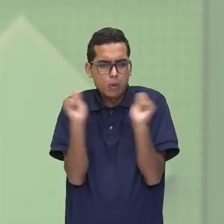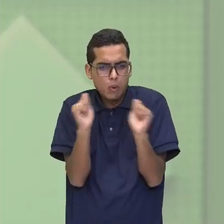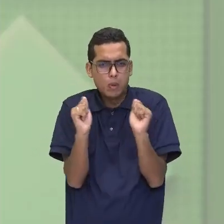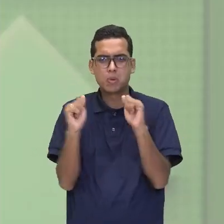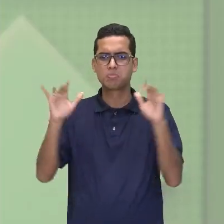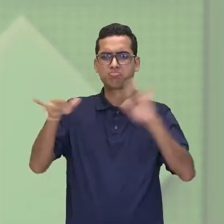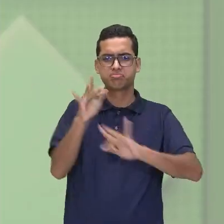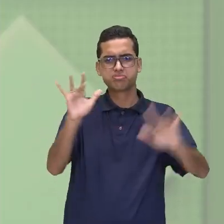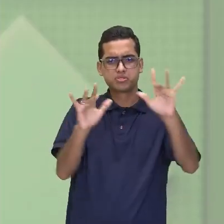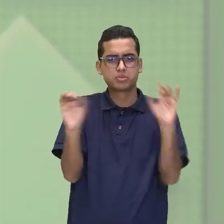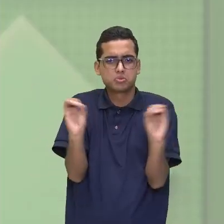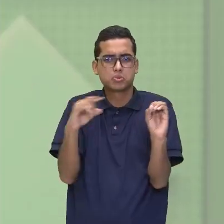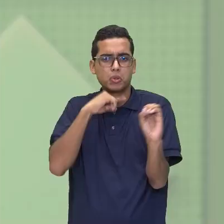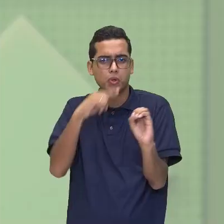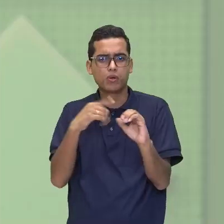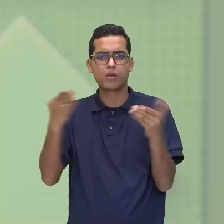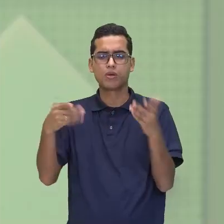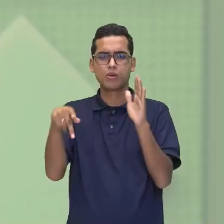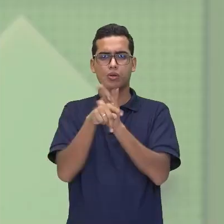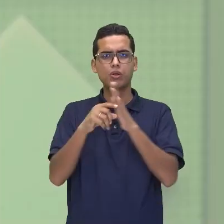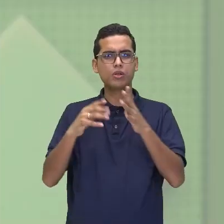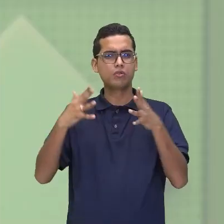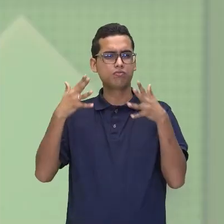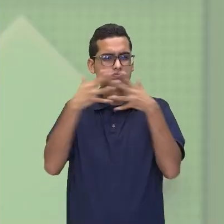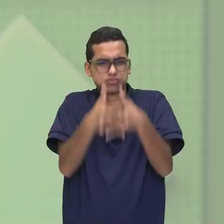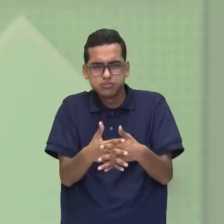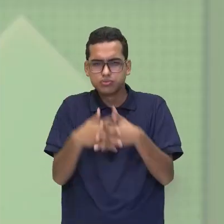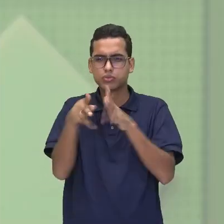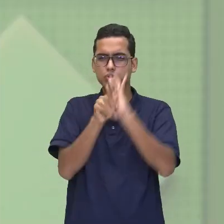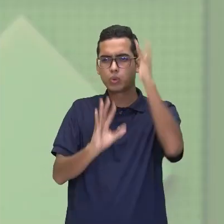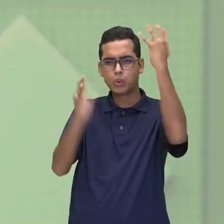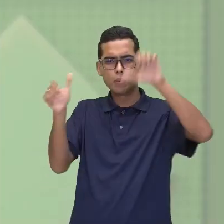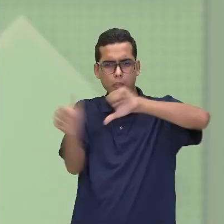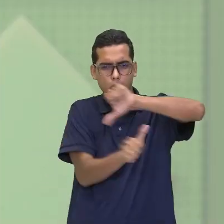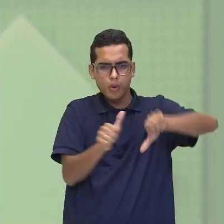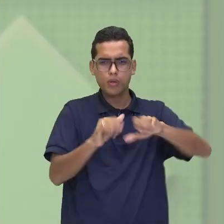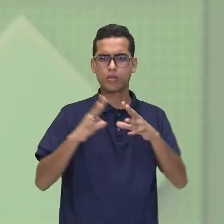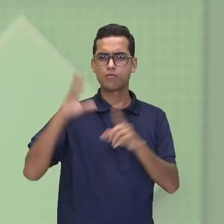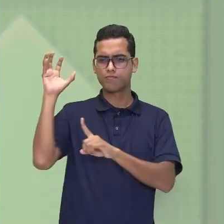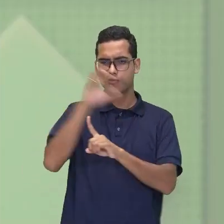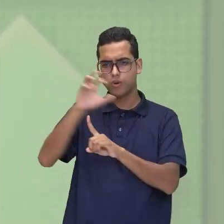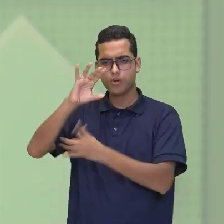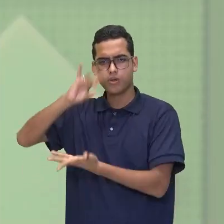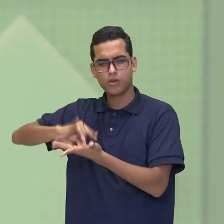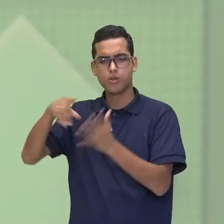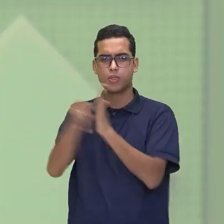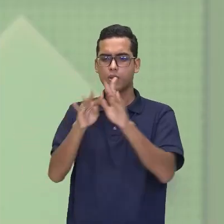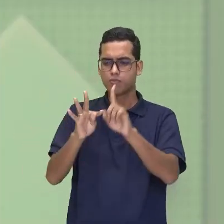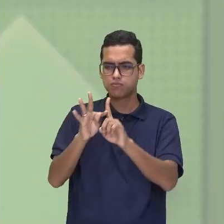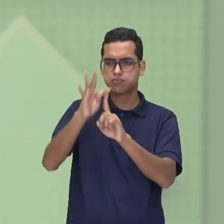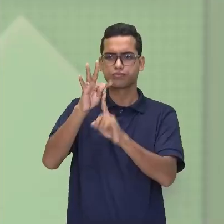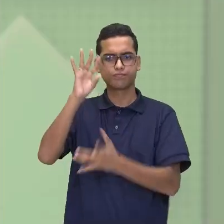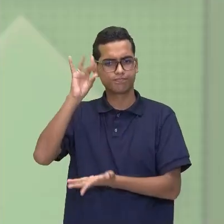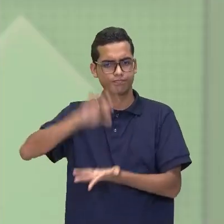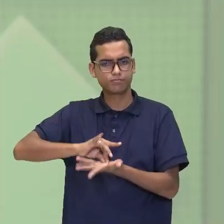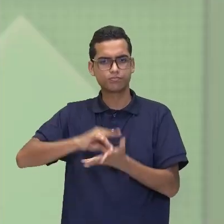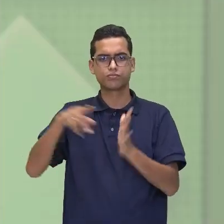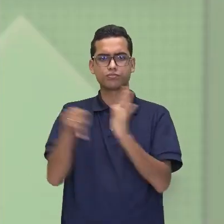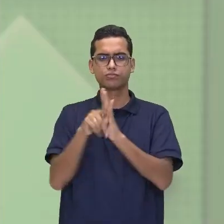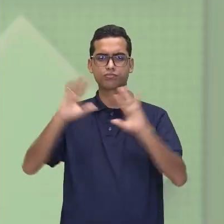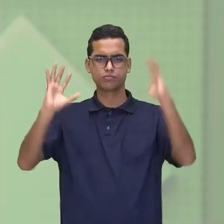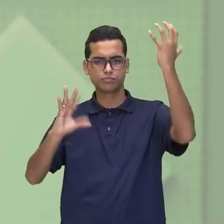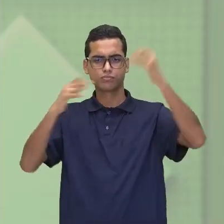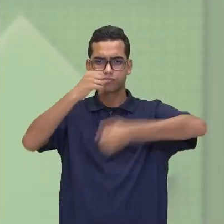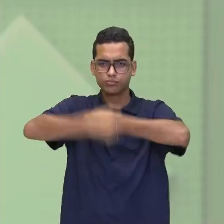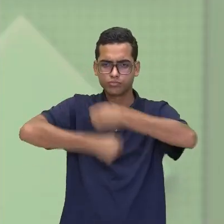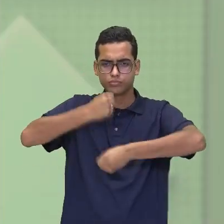muitos países está bastante confuso, essas mudanças climáticas afetaram, né, ali a temperatura, as estações do ano,